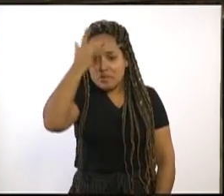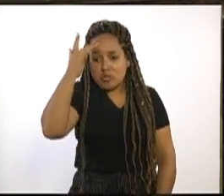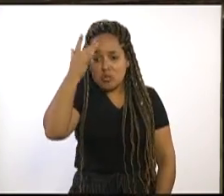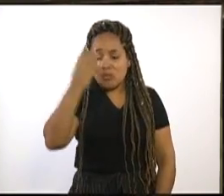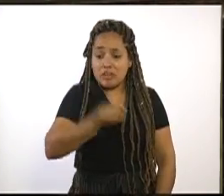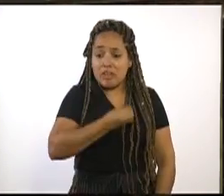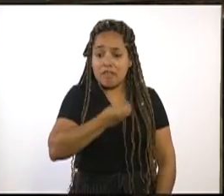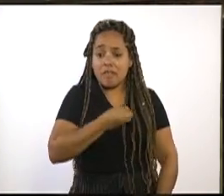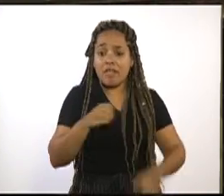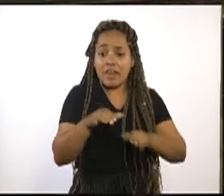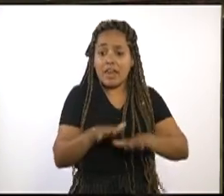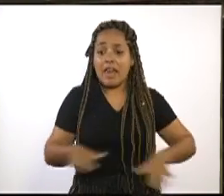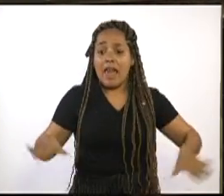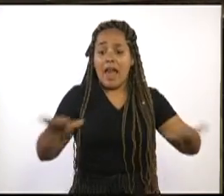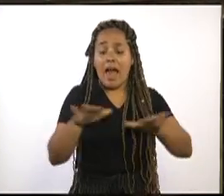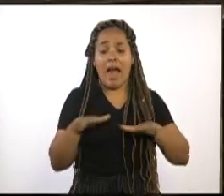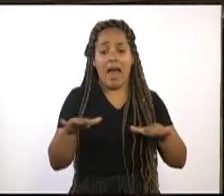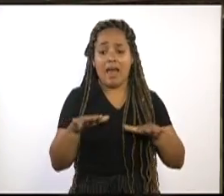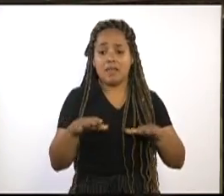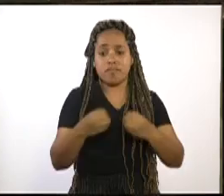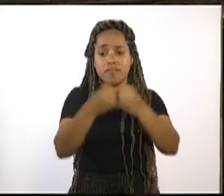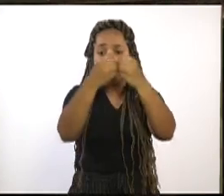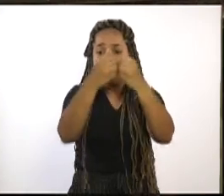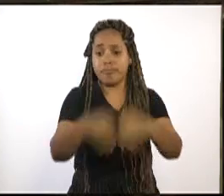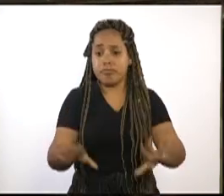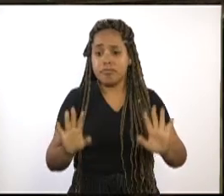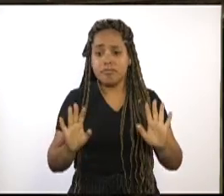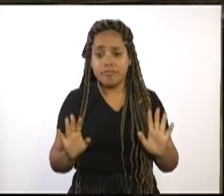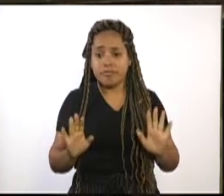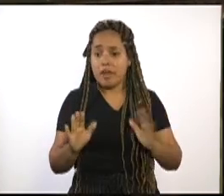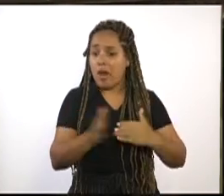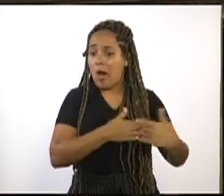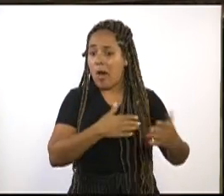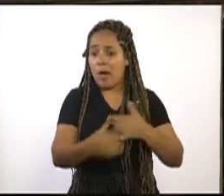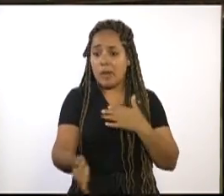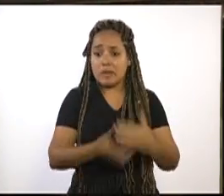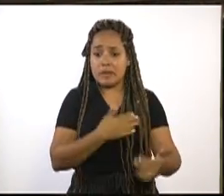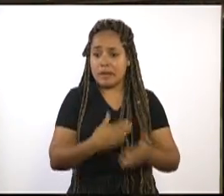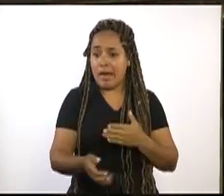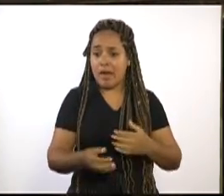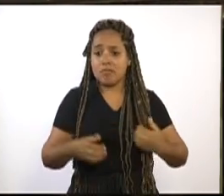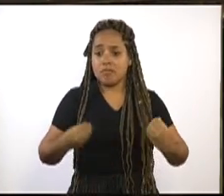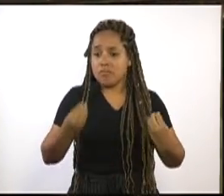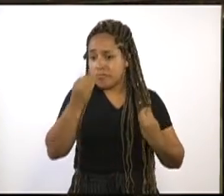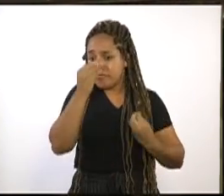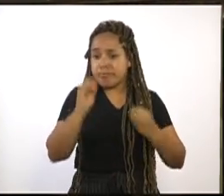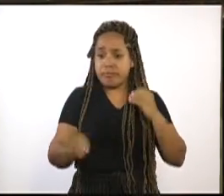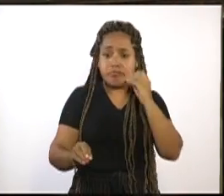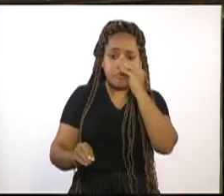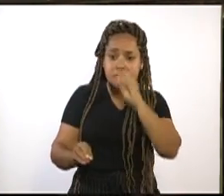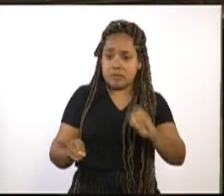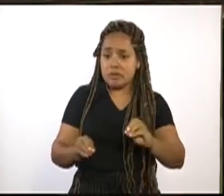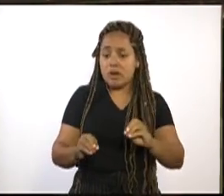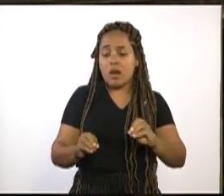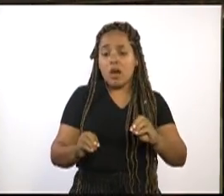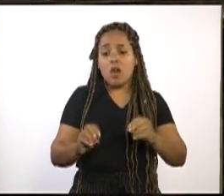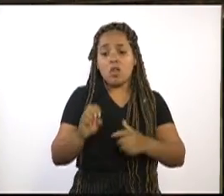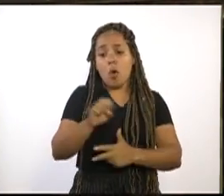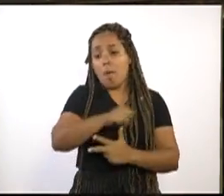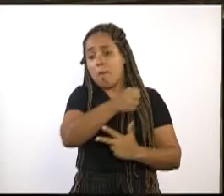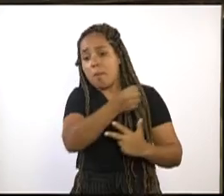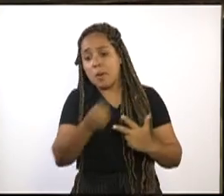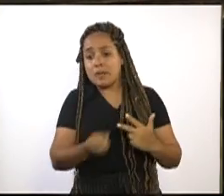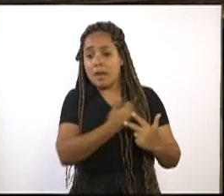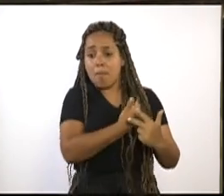são completamente desguarnecidas e desmerecidas pelo poder público, onde as